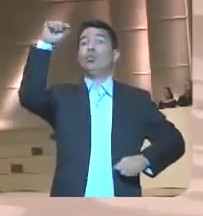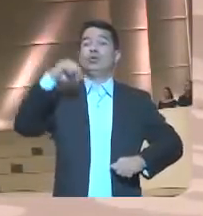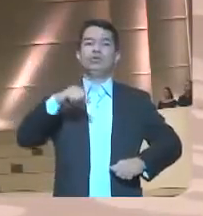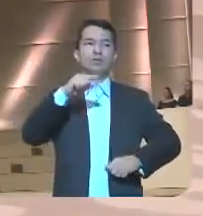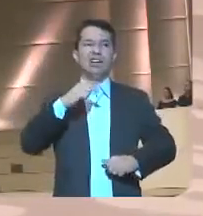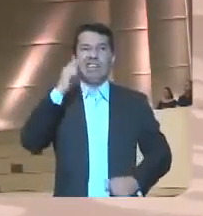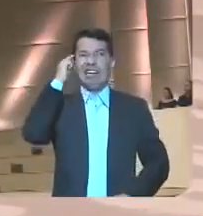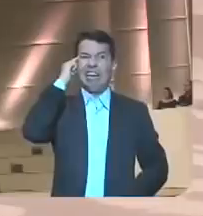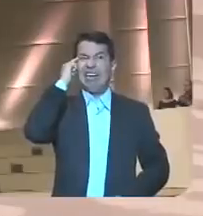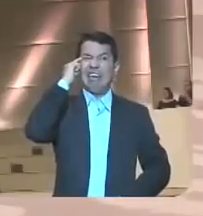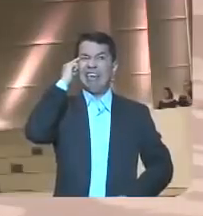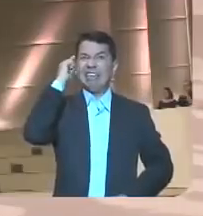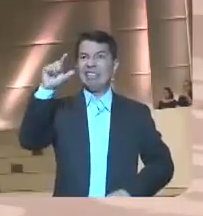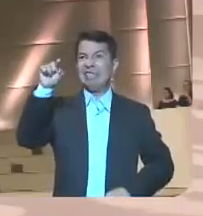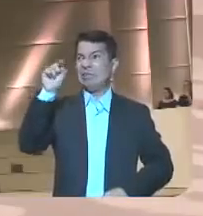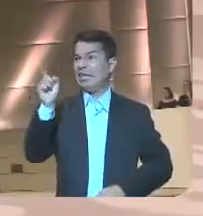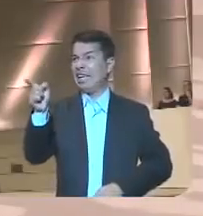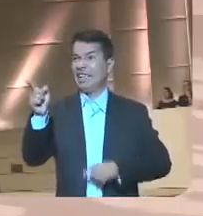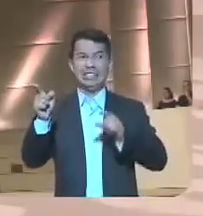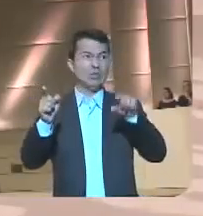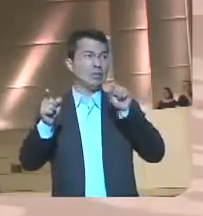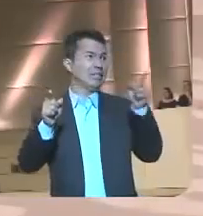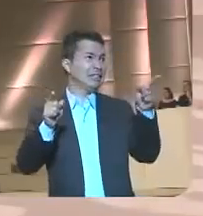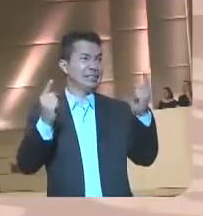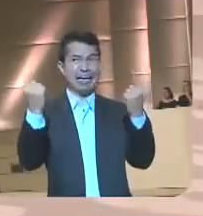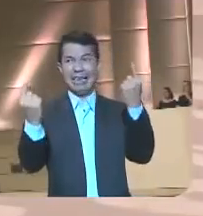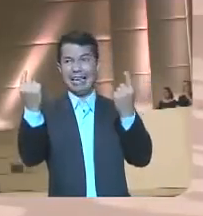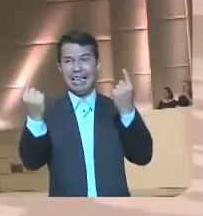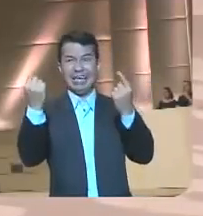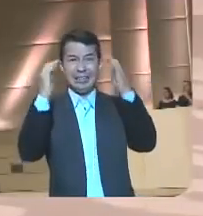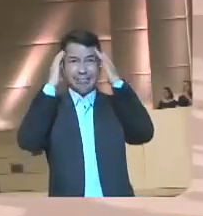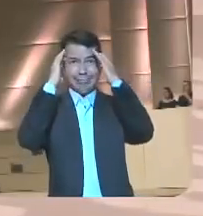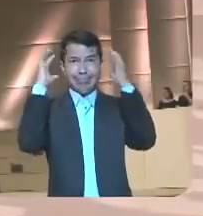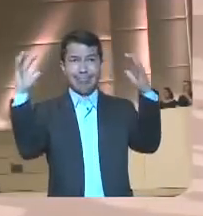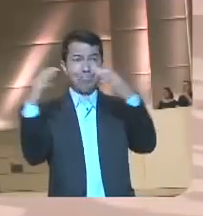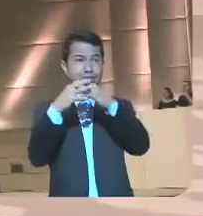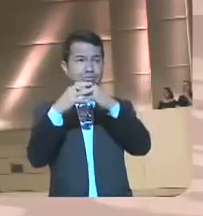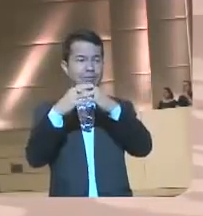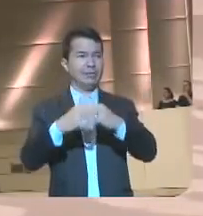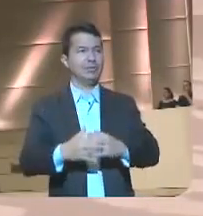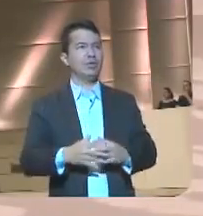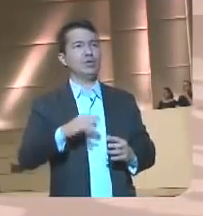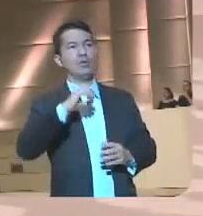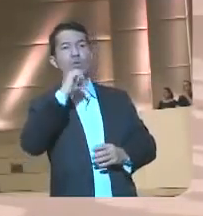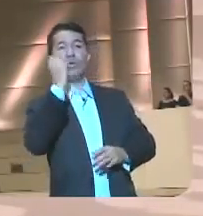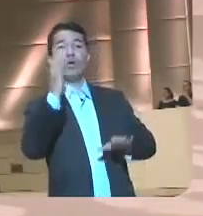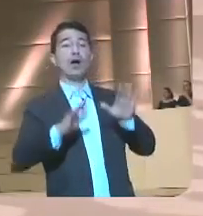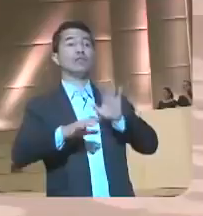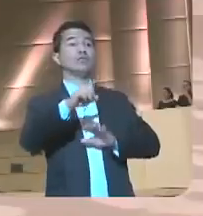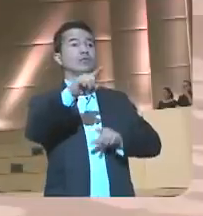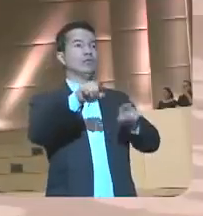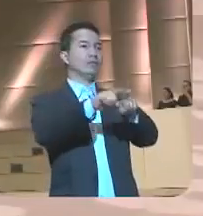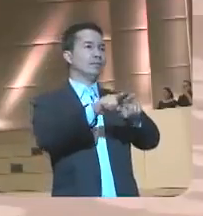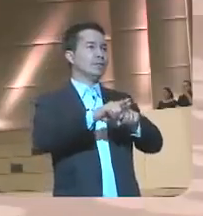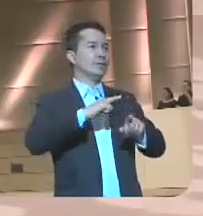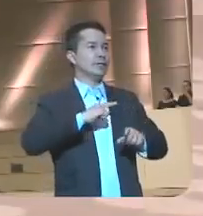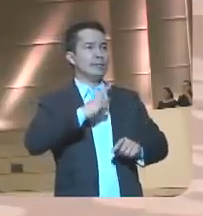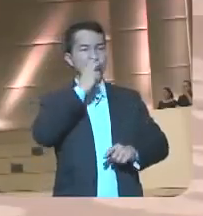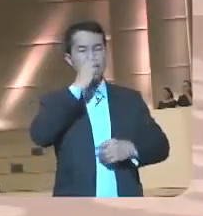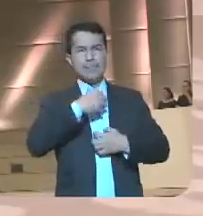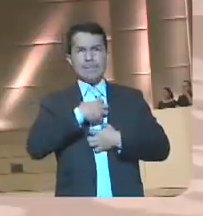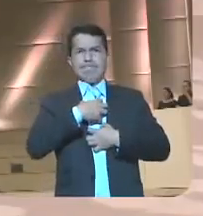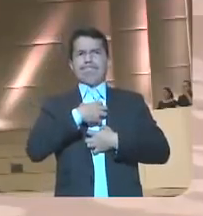decisão que eu faço e às vezes sentimento de culpa seja teve sentimento de culpa e